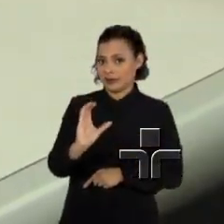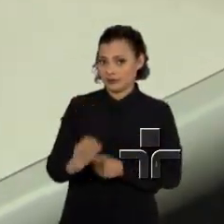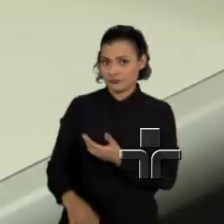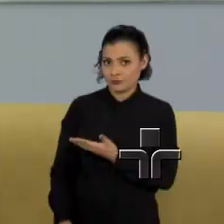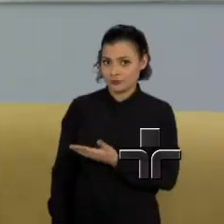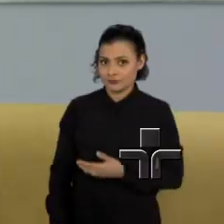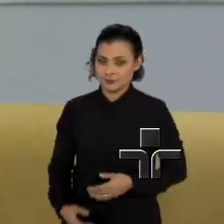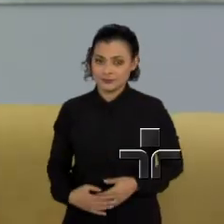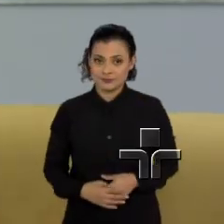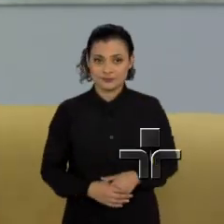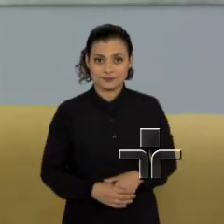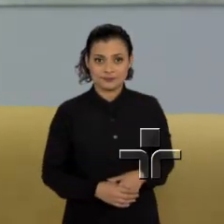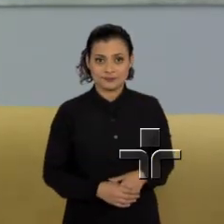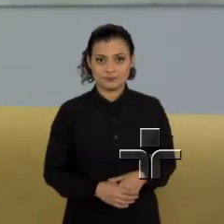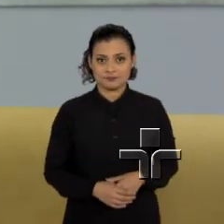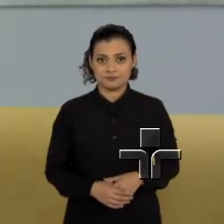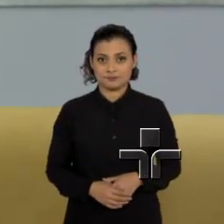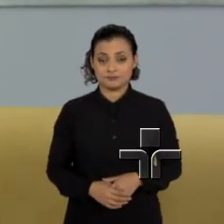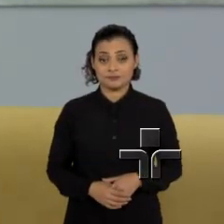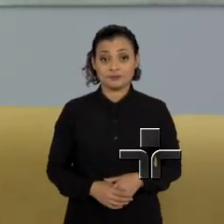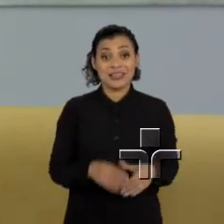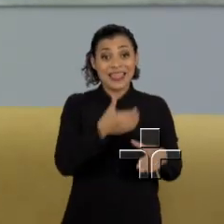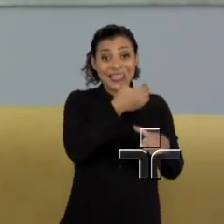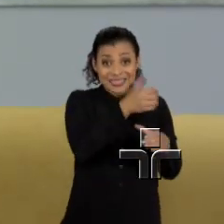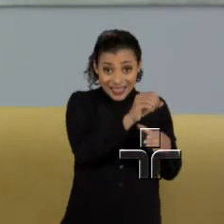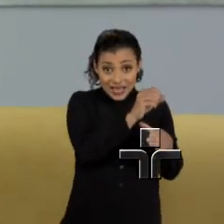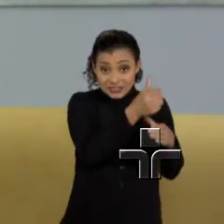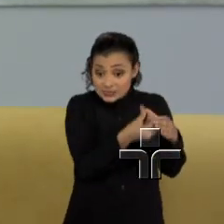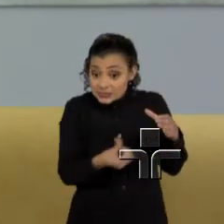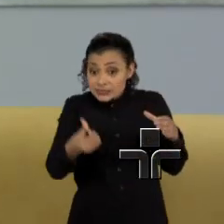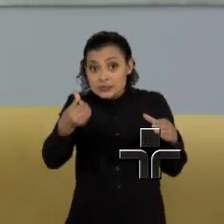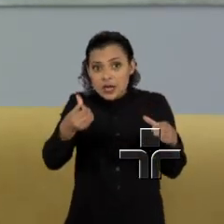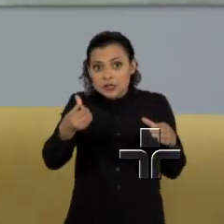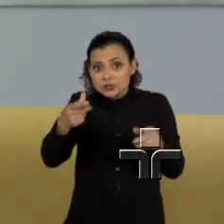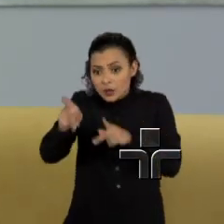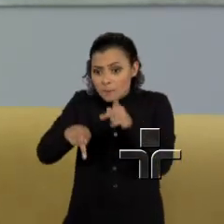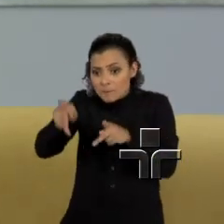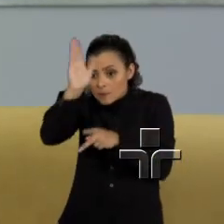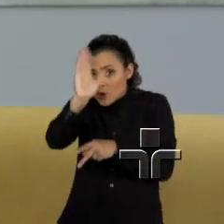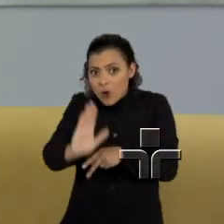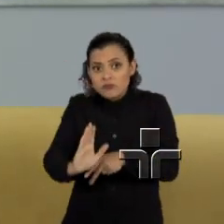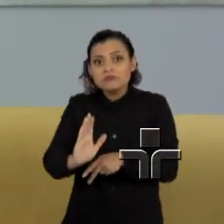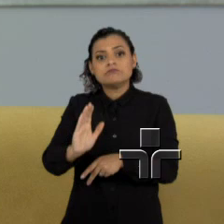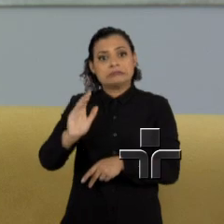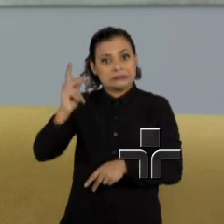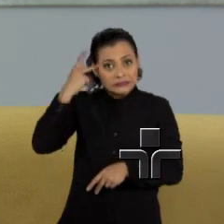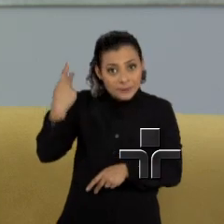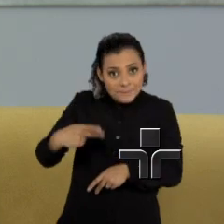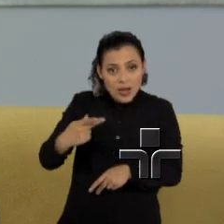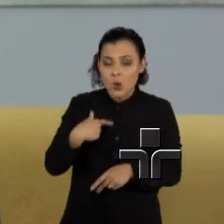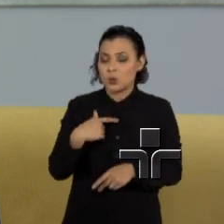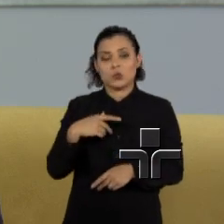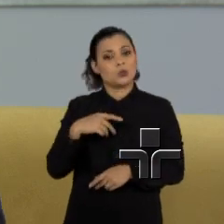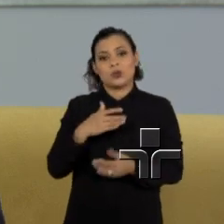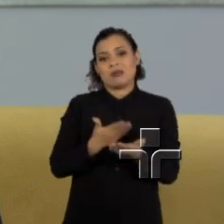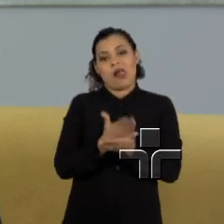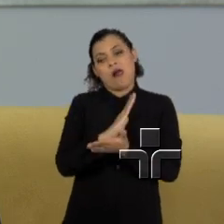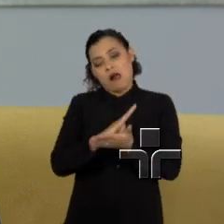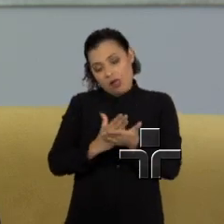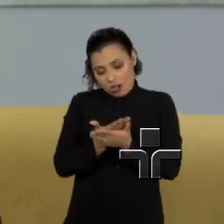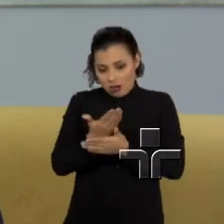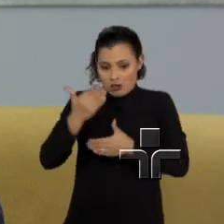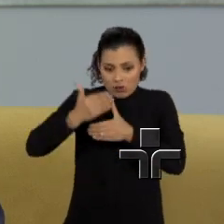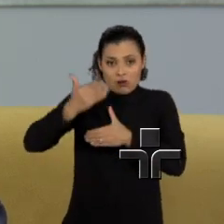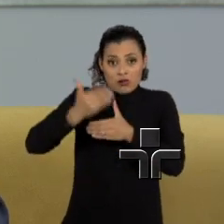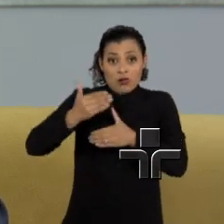4,15. 6 em cada 10 paulistanos não dormem bem todos os dias. O levantamento feito pelo Instituto do Sono, da